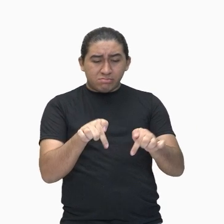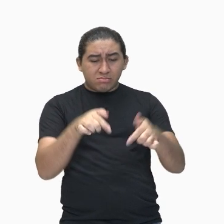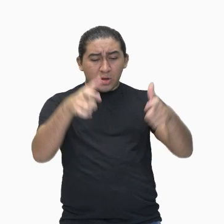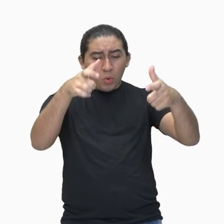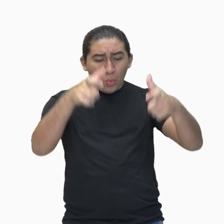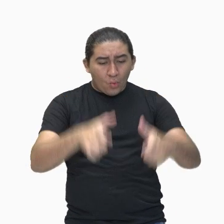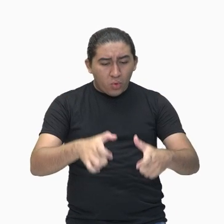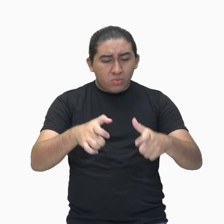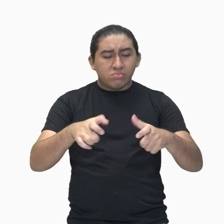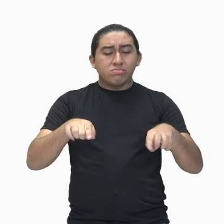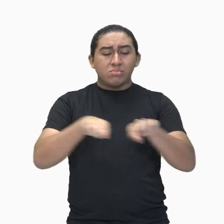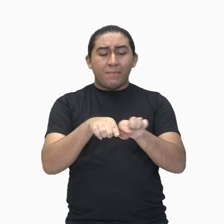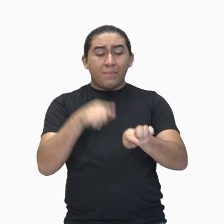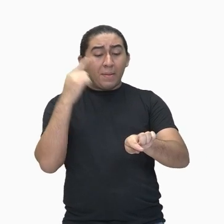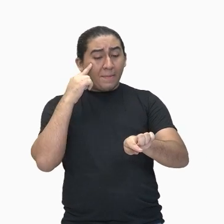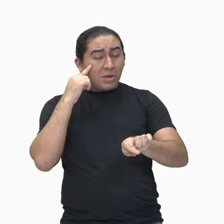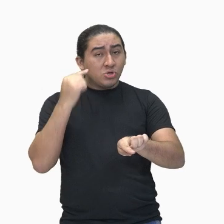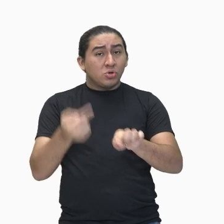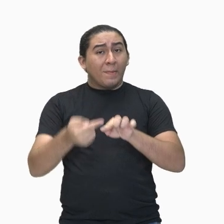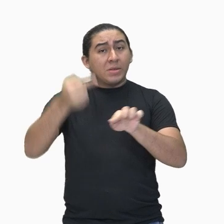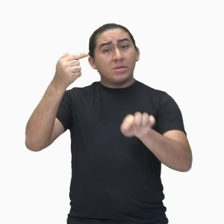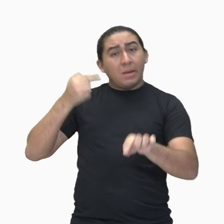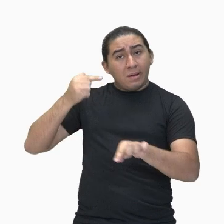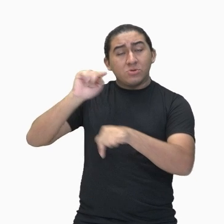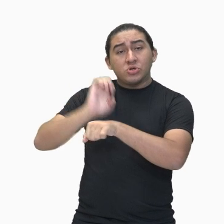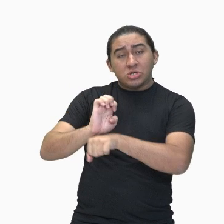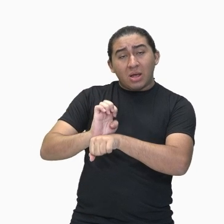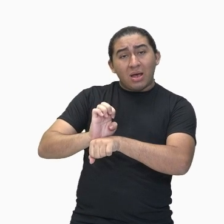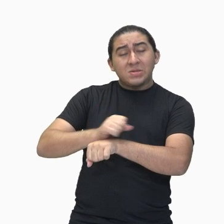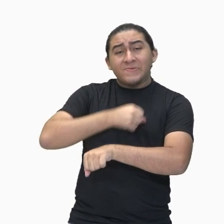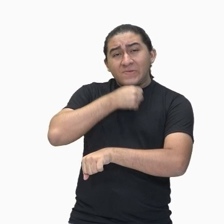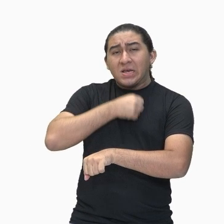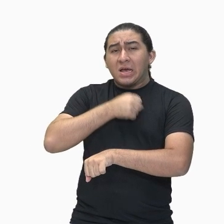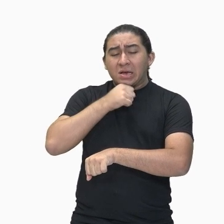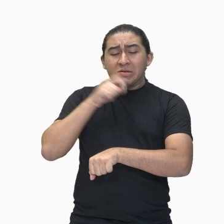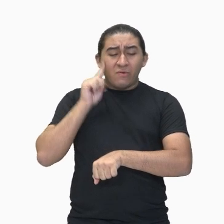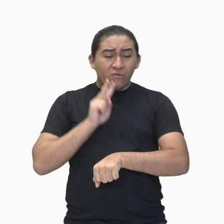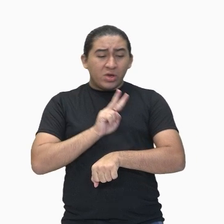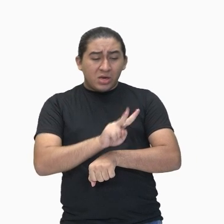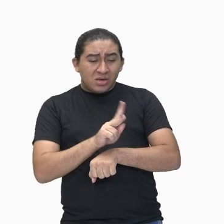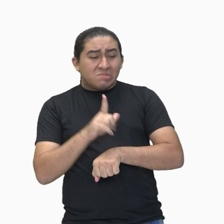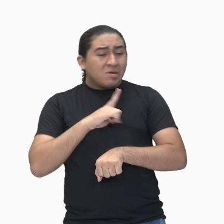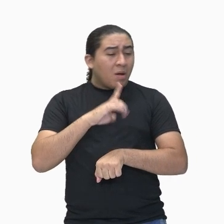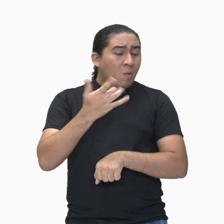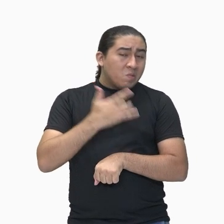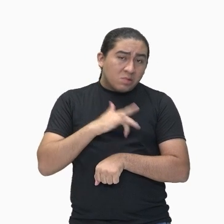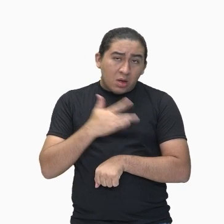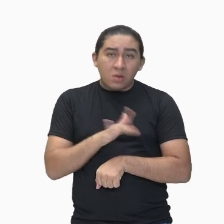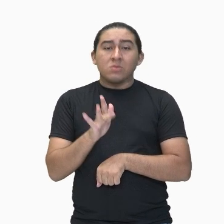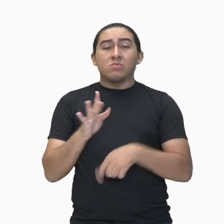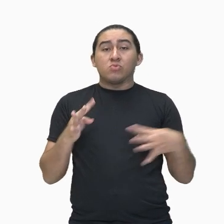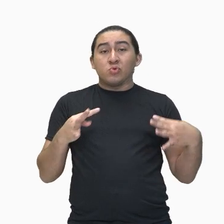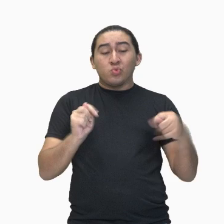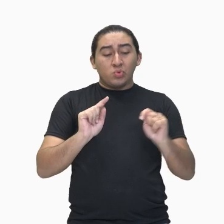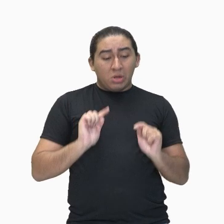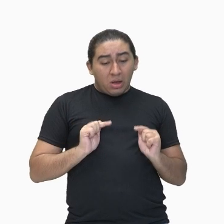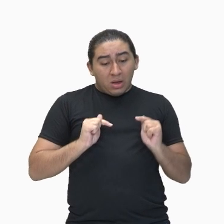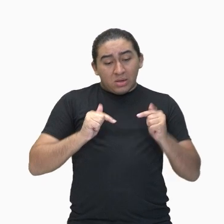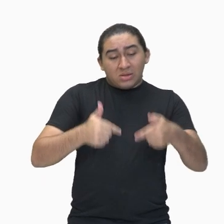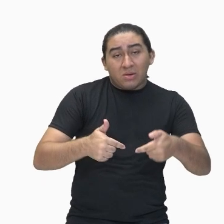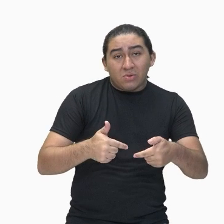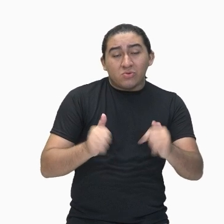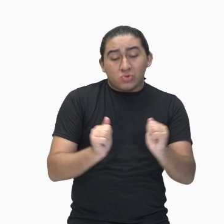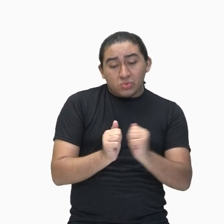e estou do nosso antigo estado. Pobre te vejo a ti, tu a me empenhado.